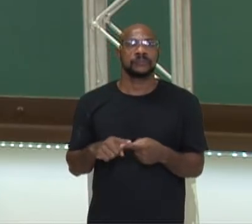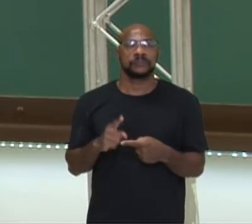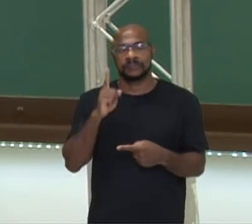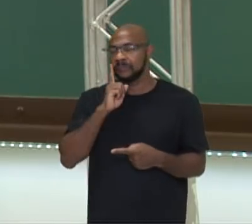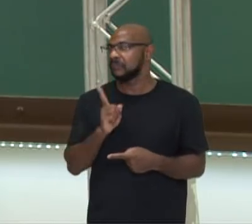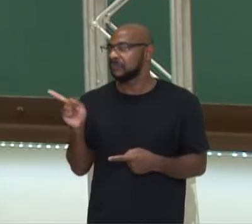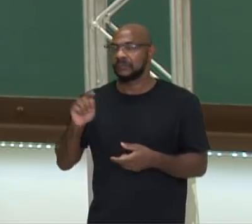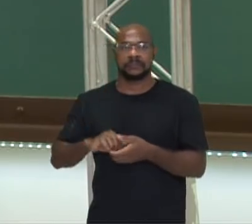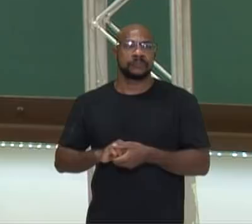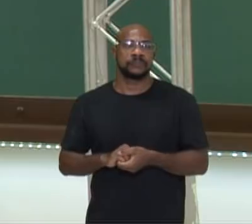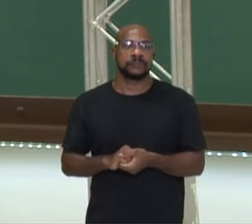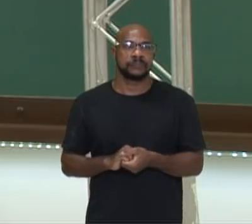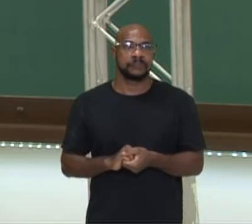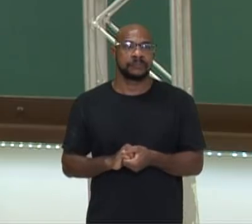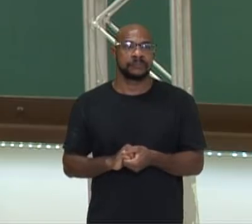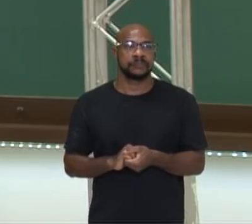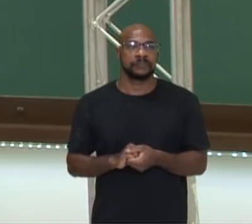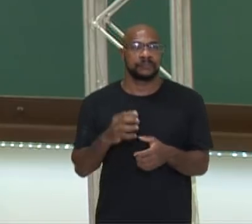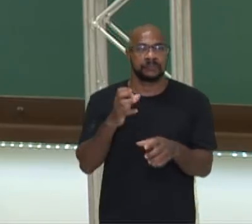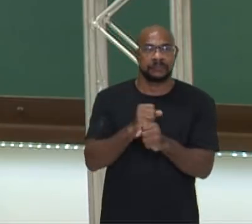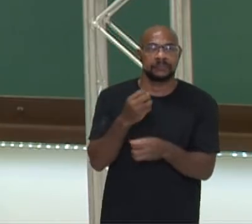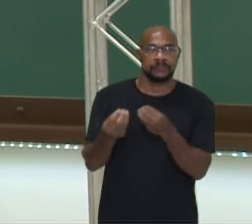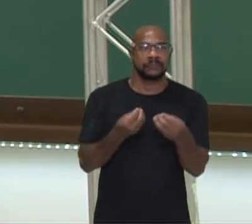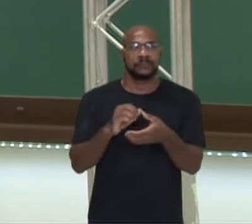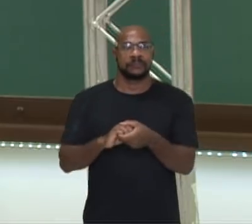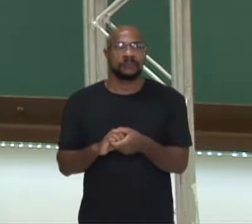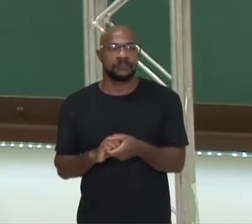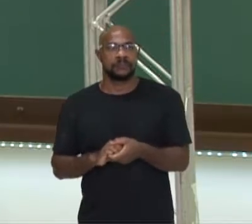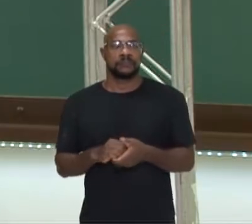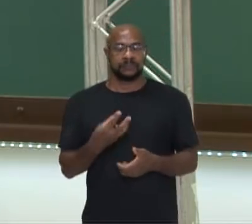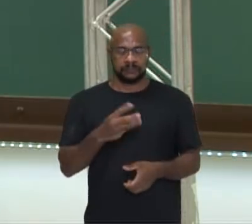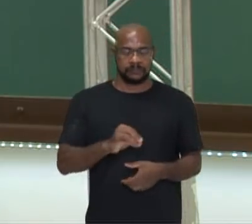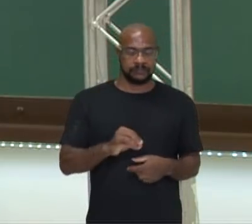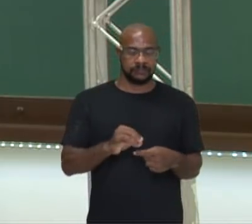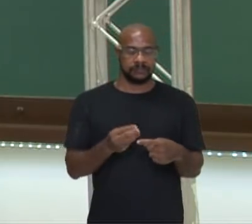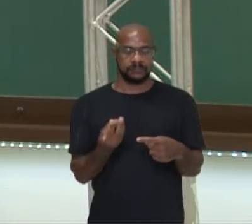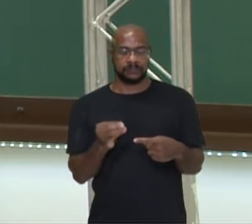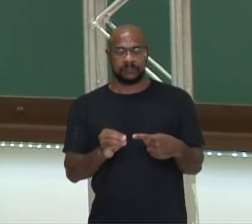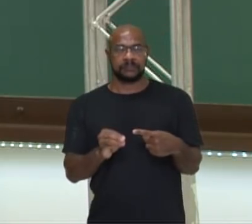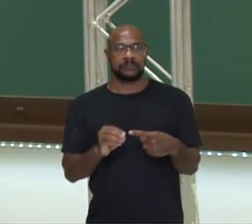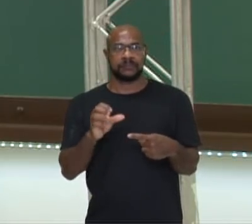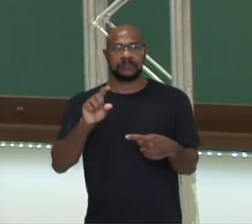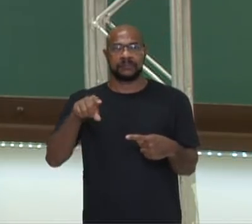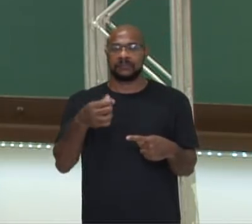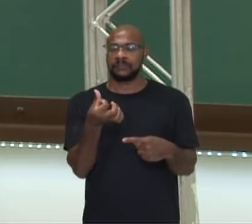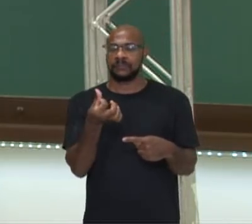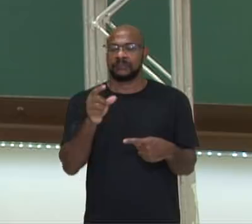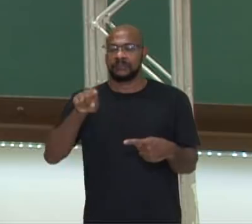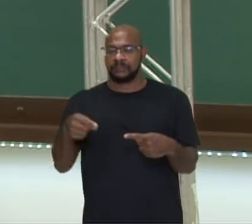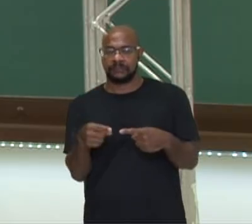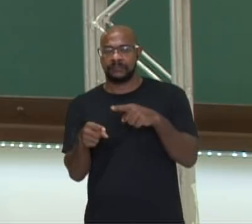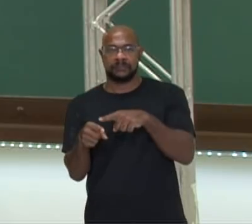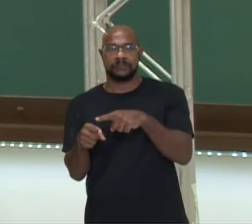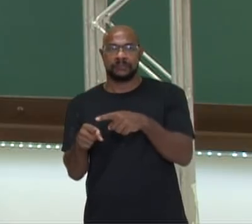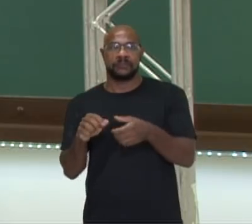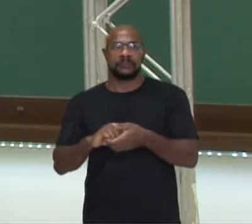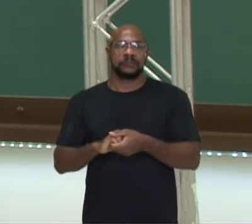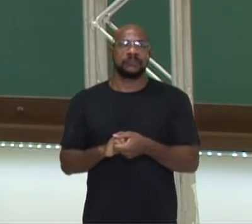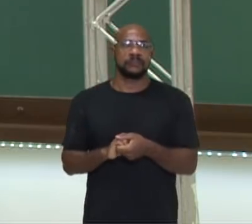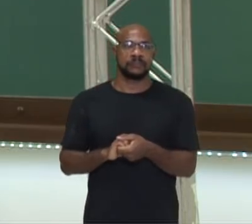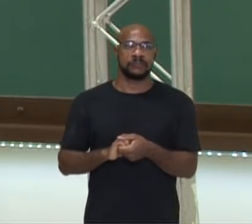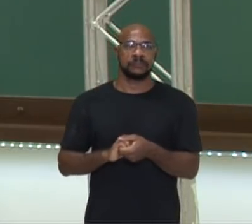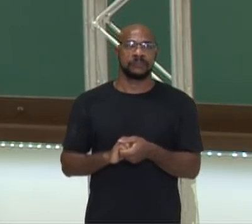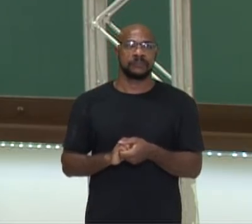inteiros em décimos vira 30 décimos. 30 décimos dividido por 4 dá